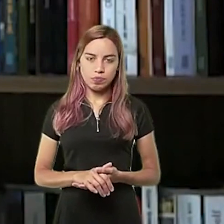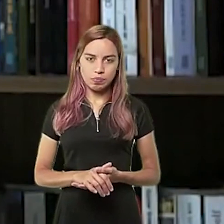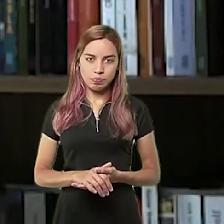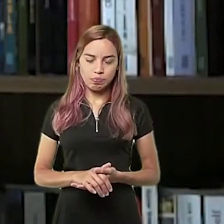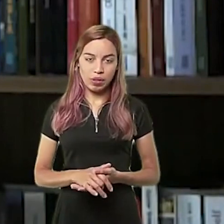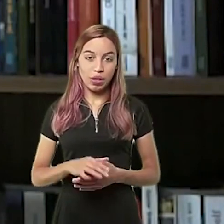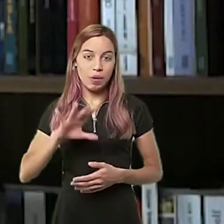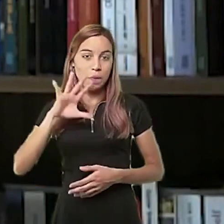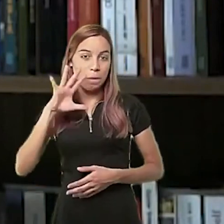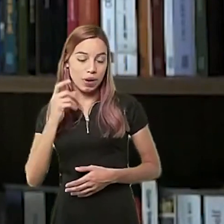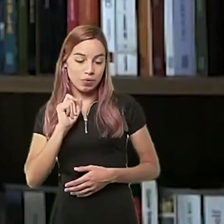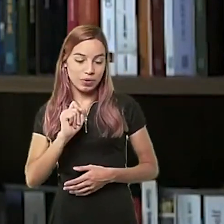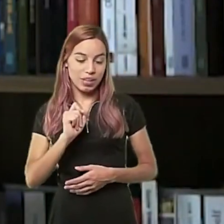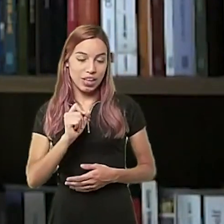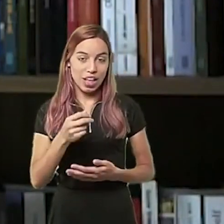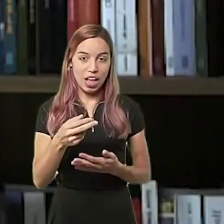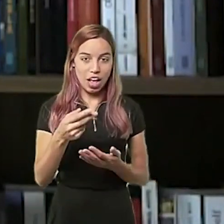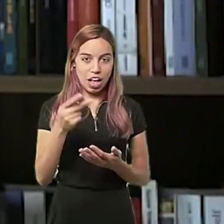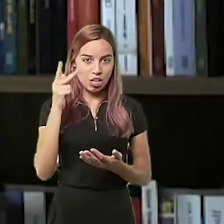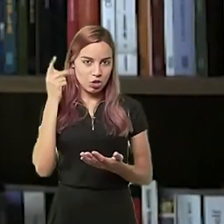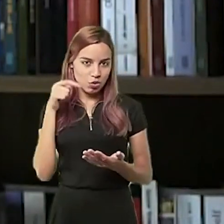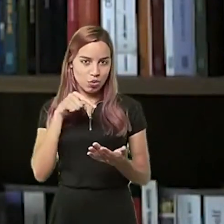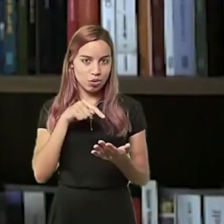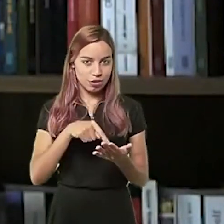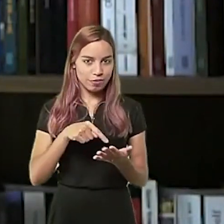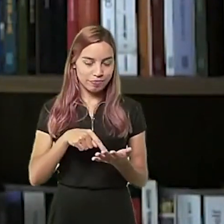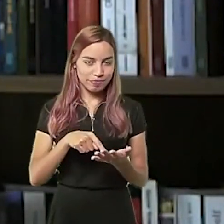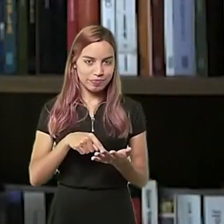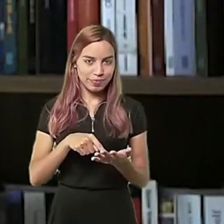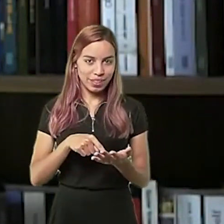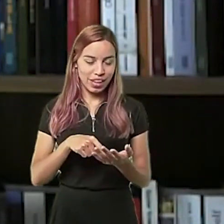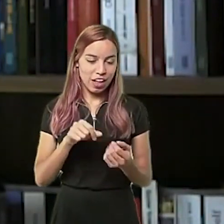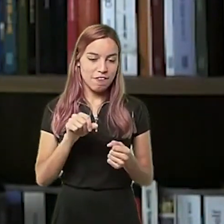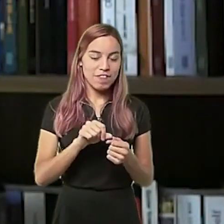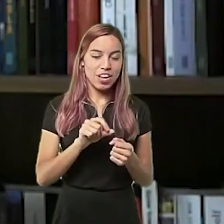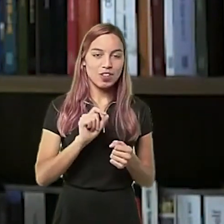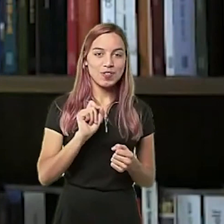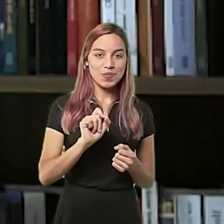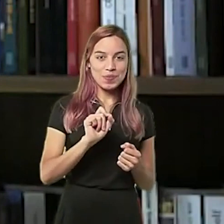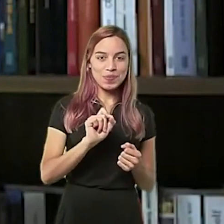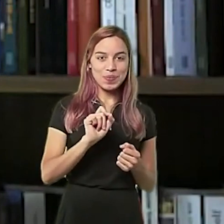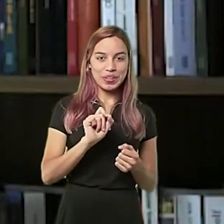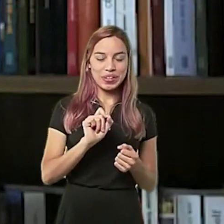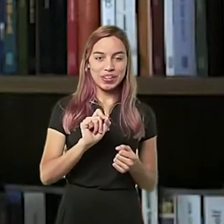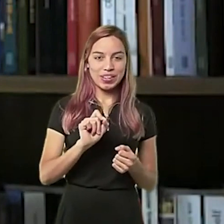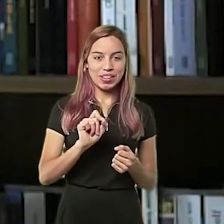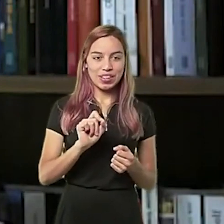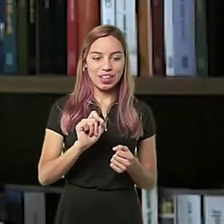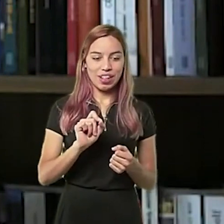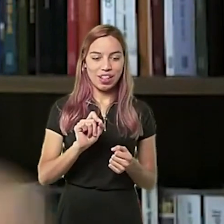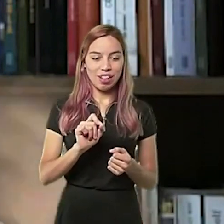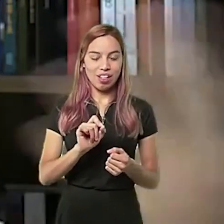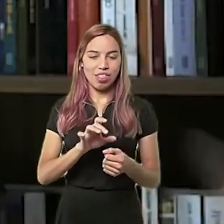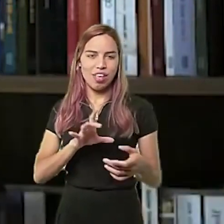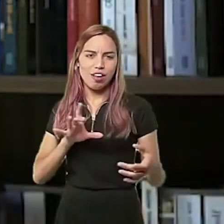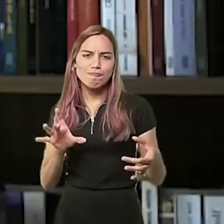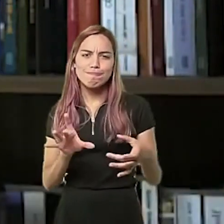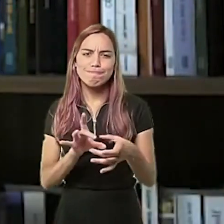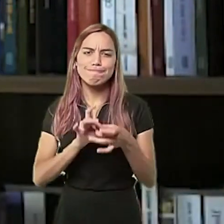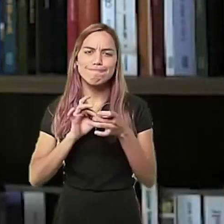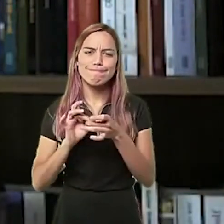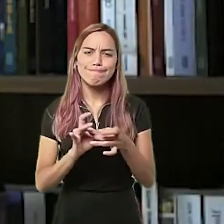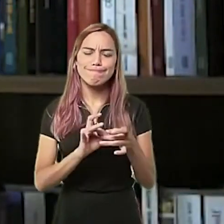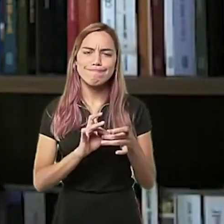as histórias fazem isso, né? As personagens têm essa unidade. A gente